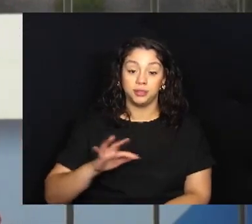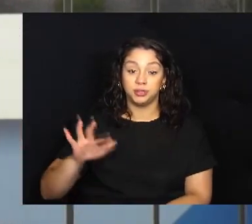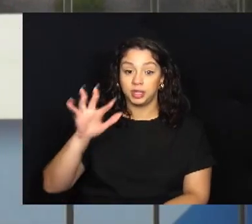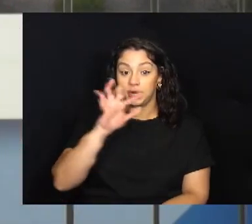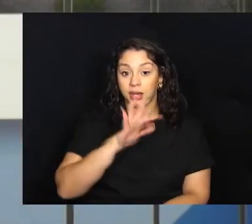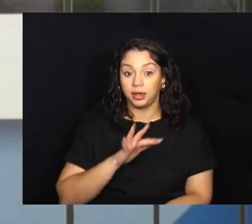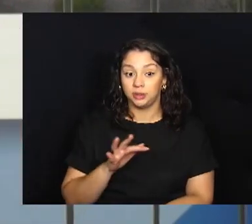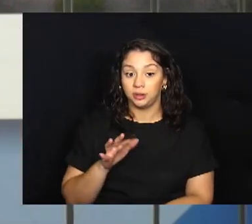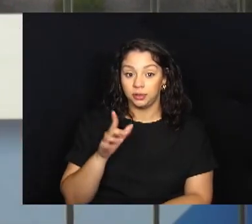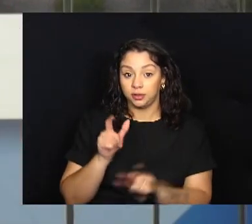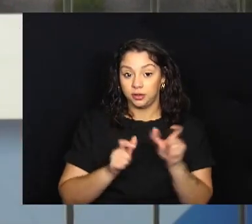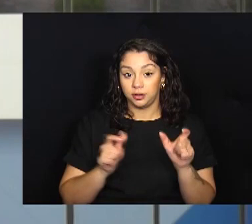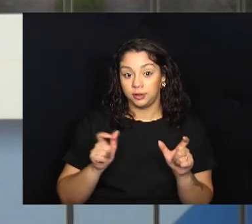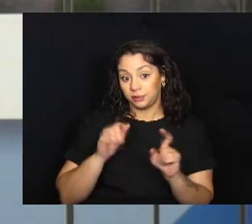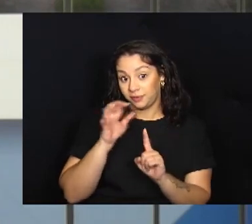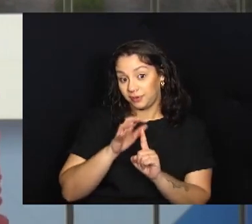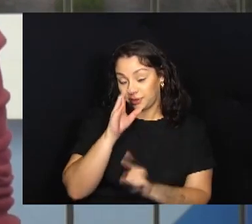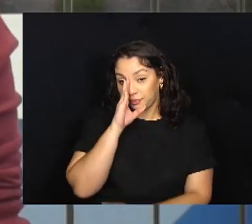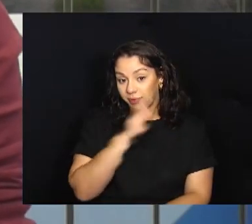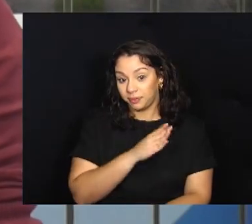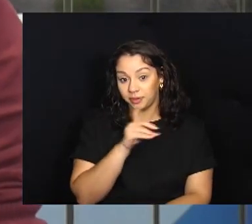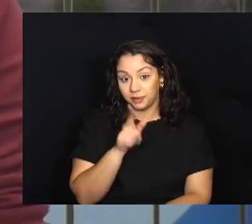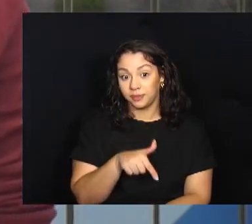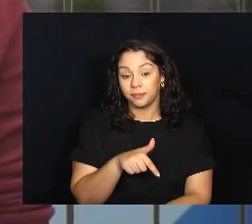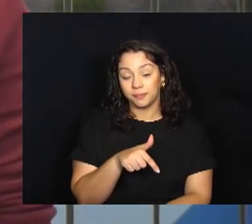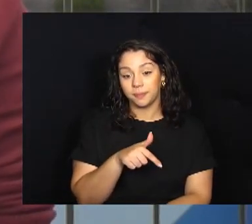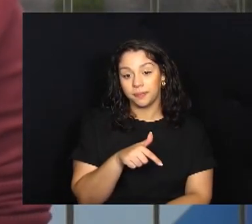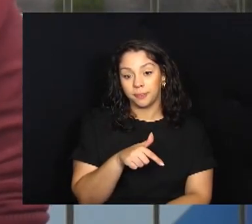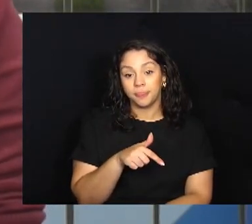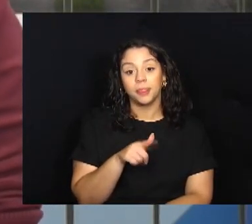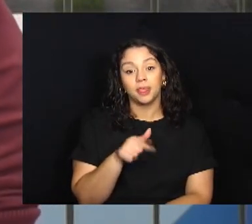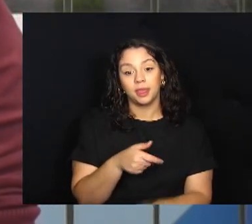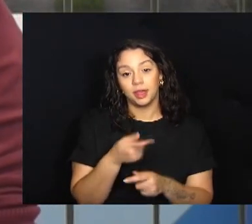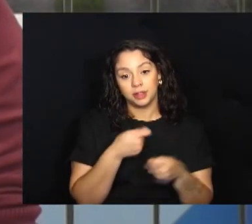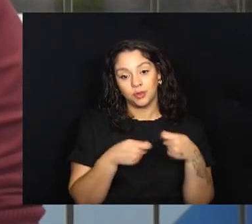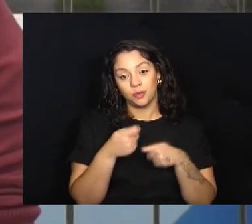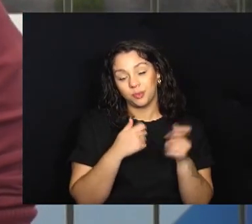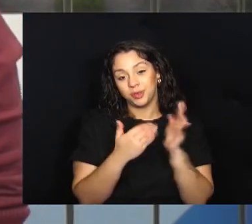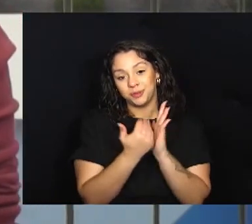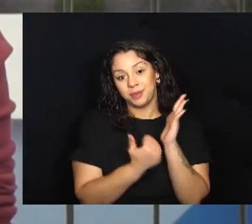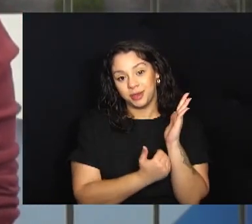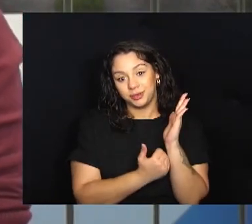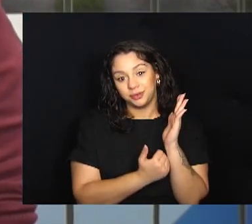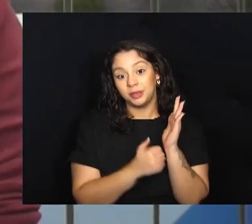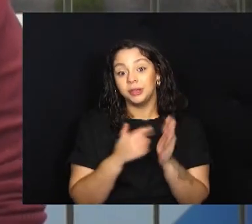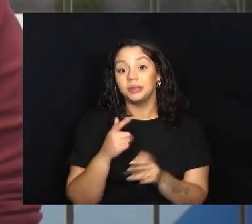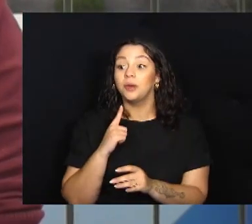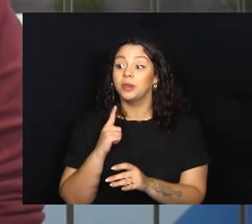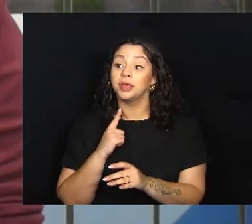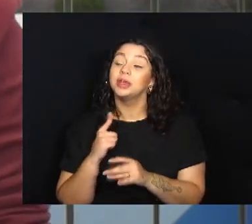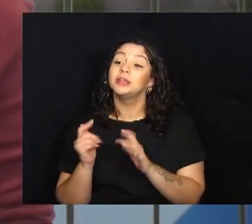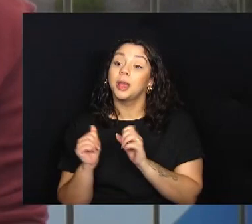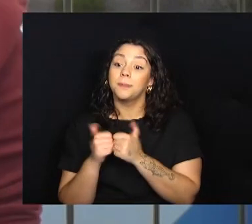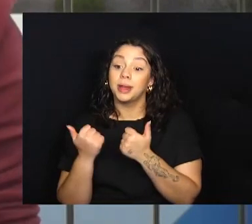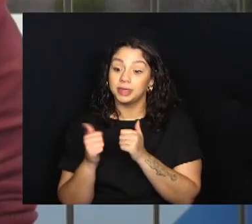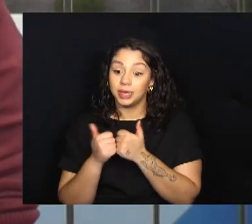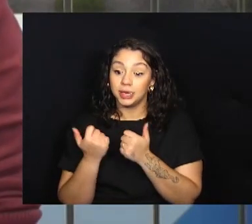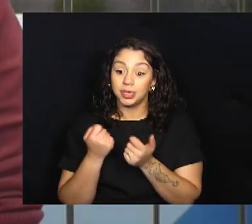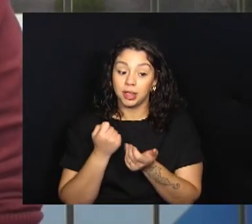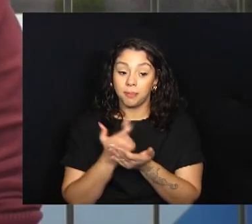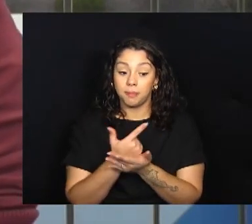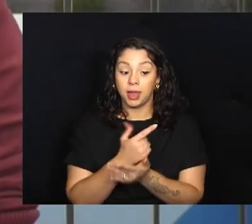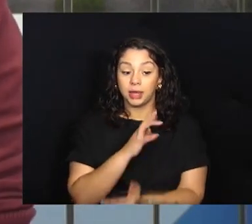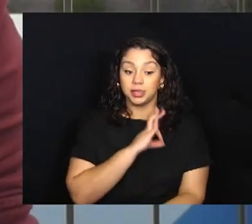são afetados primeiro são os negócios da economia de baixo. Então, o dono da padaria, que está pagando menos o